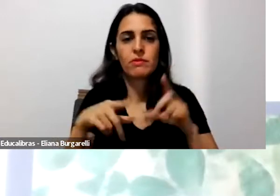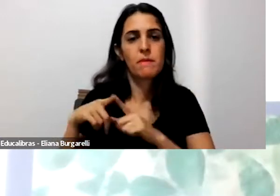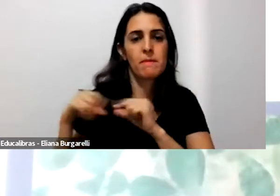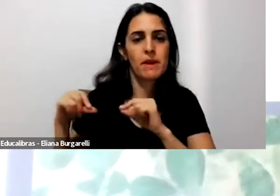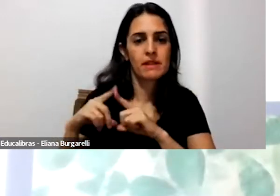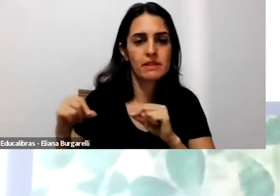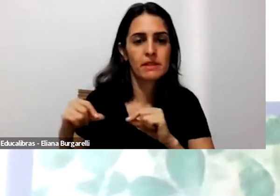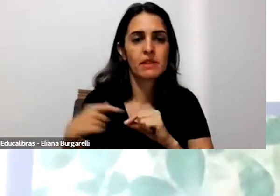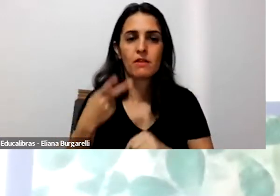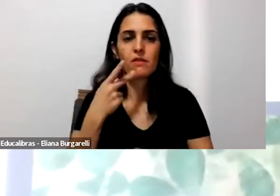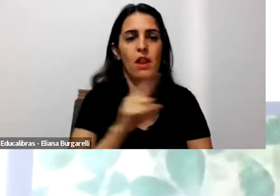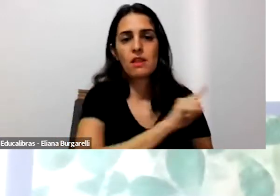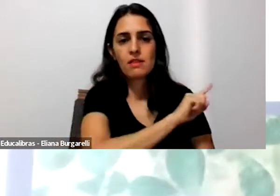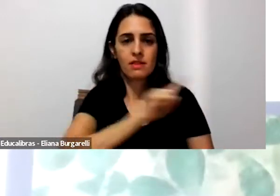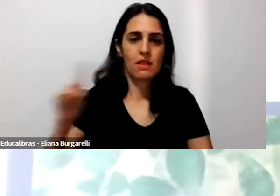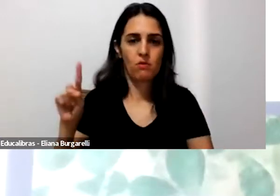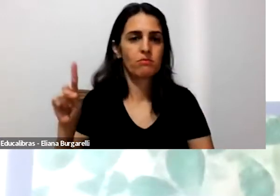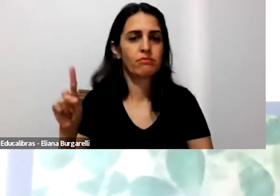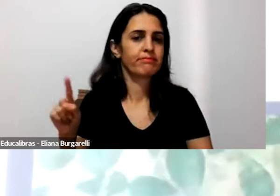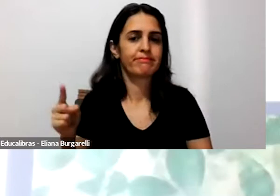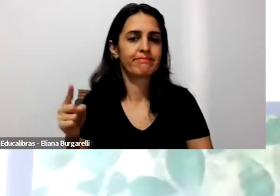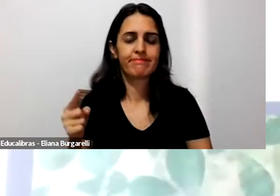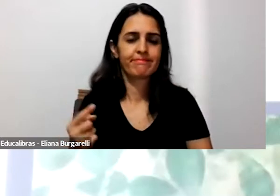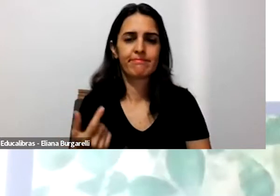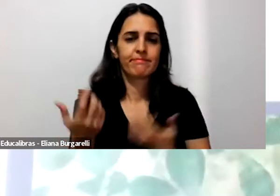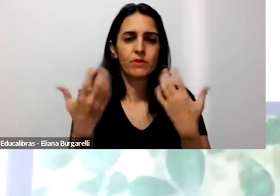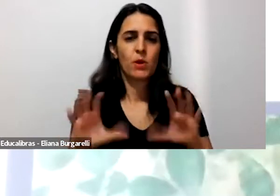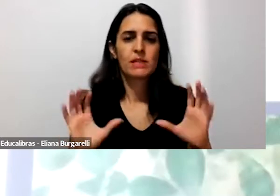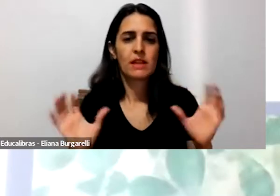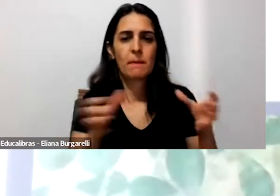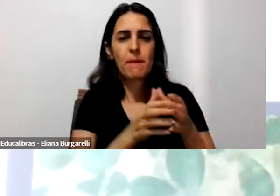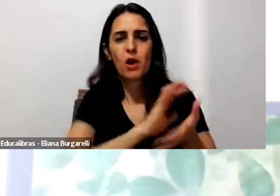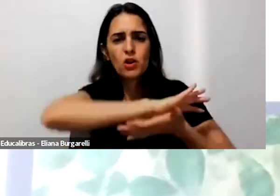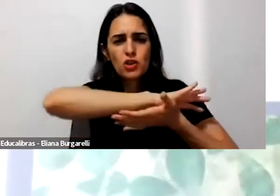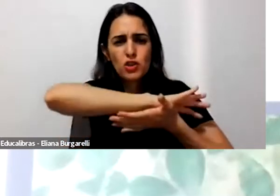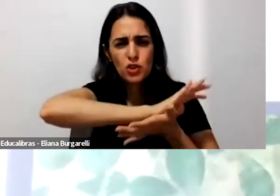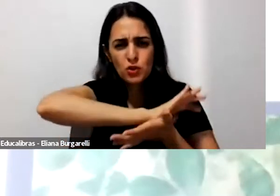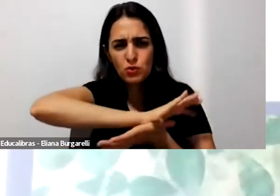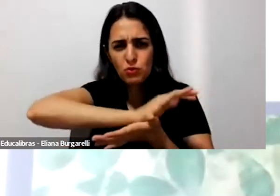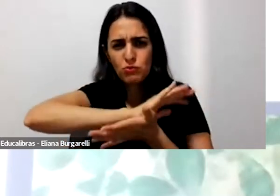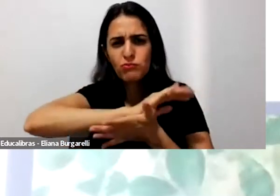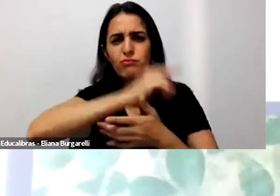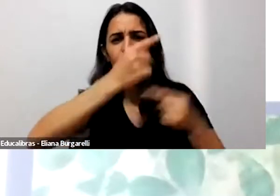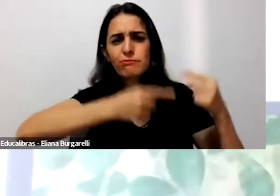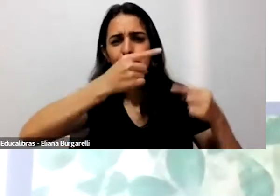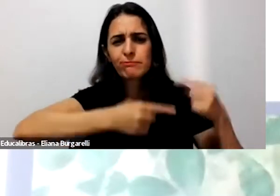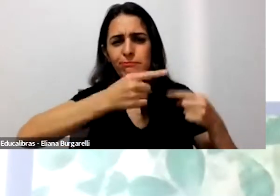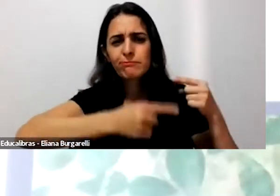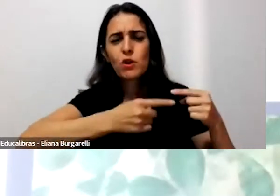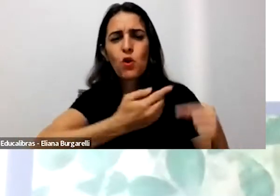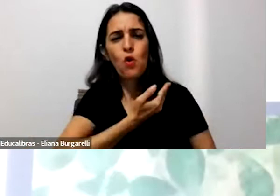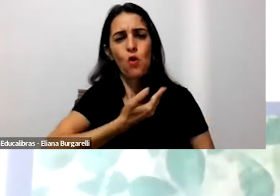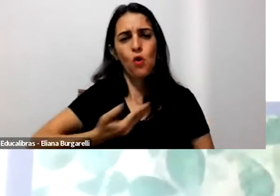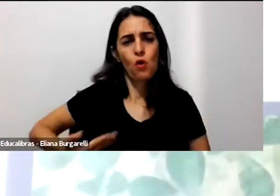para dizer não, né, a todos esses pacotes de destruição que estão sendo colocados pelo